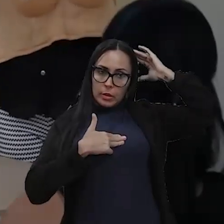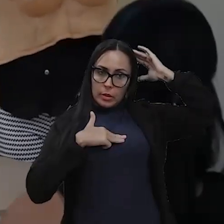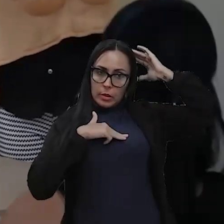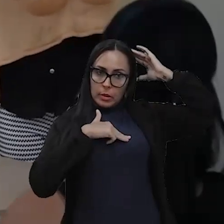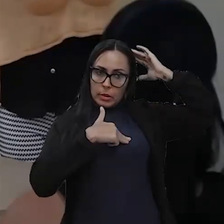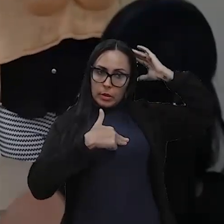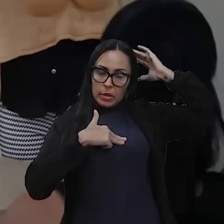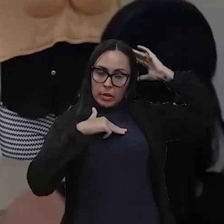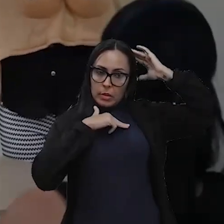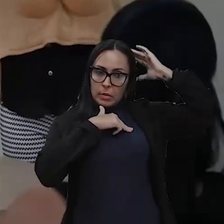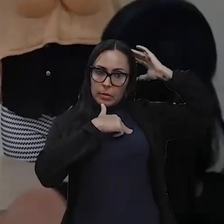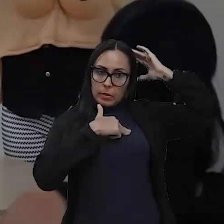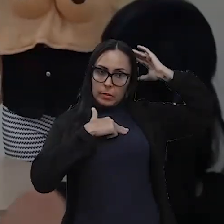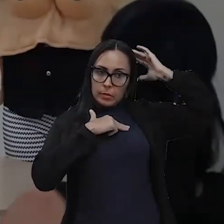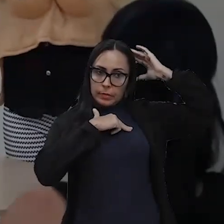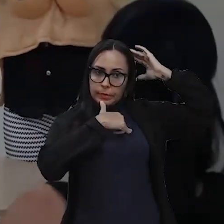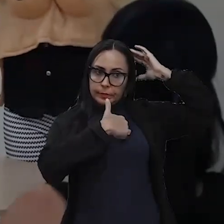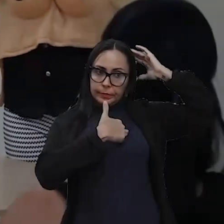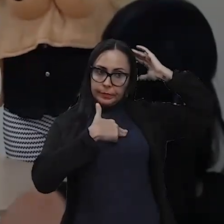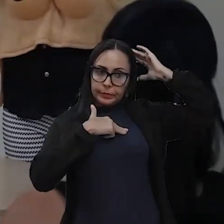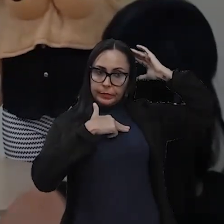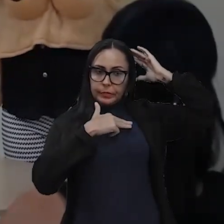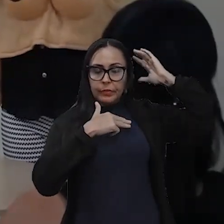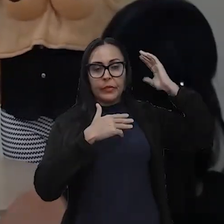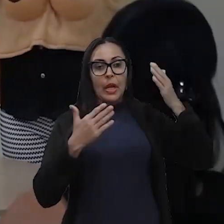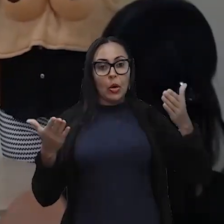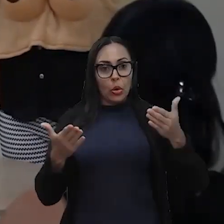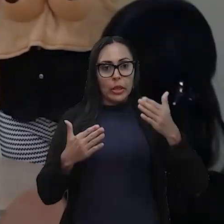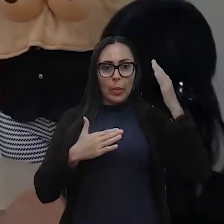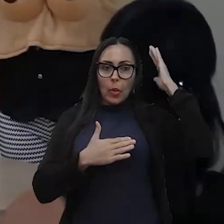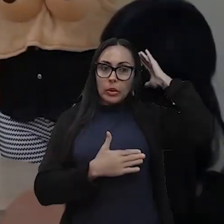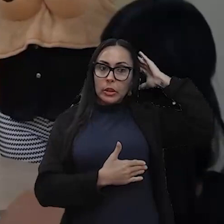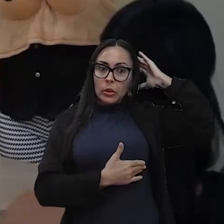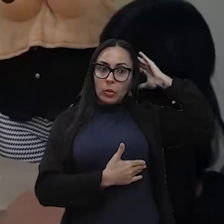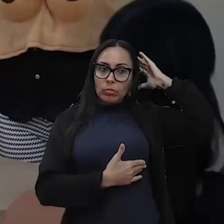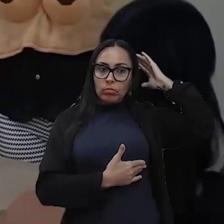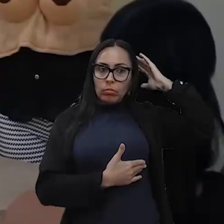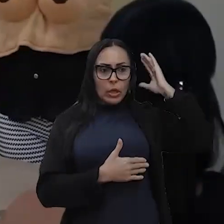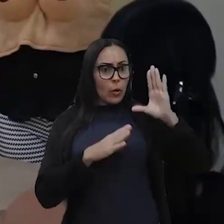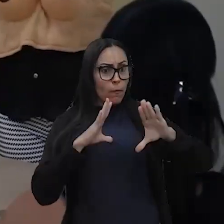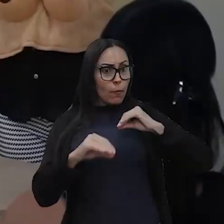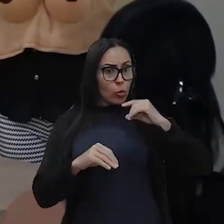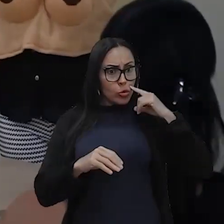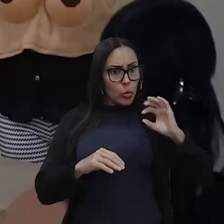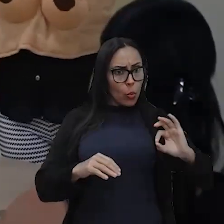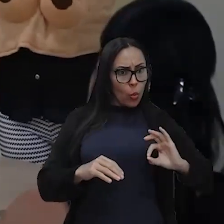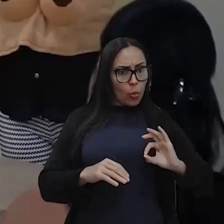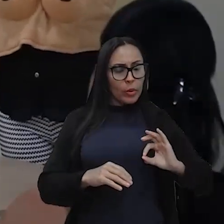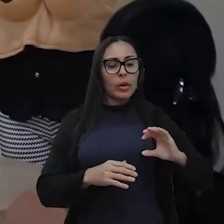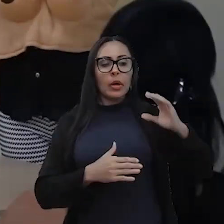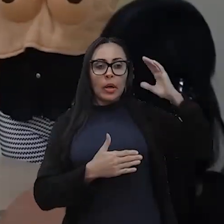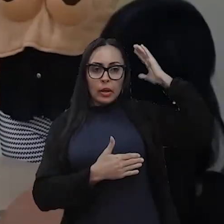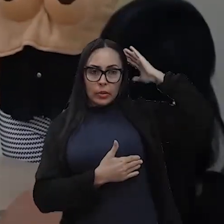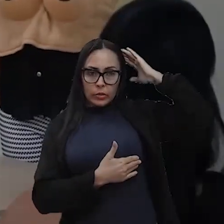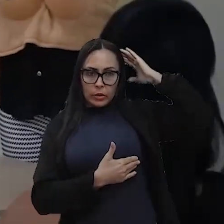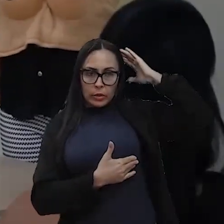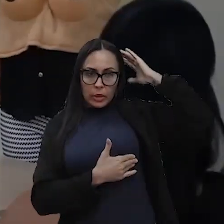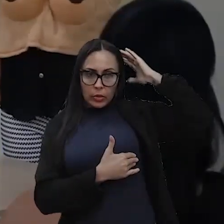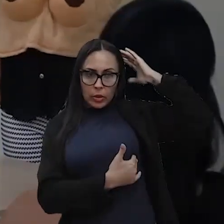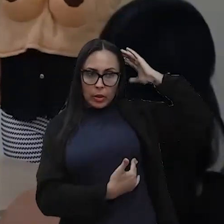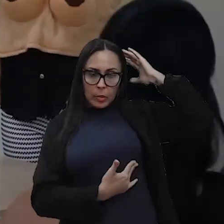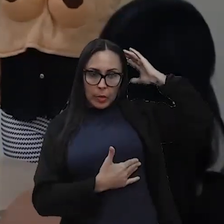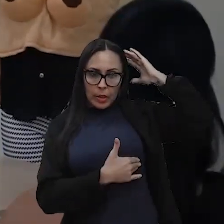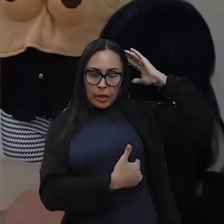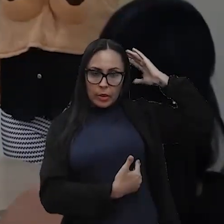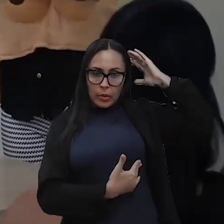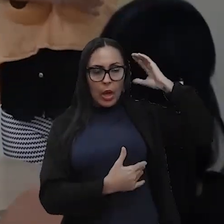isso, você, ó, agora eu apertei aqui e tinha fugido o nódulo móvel, mas agora eu já tô apertando, tô pegando os dois de uma vez só, certo? Então,